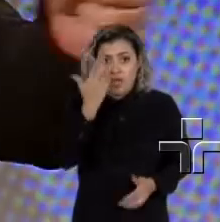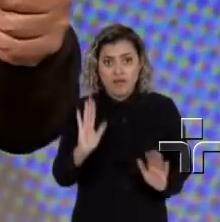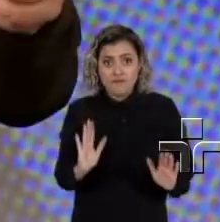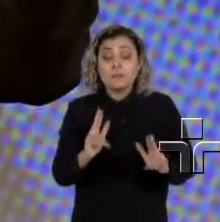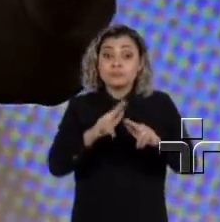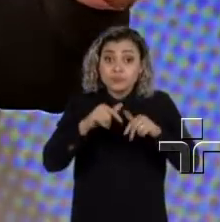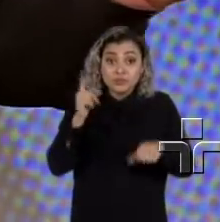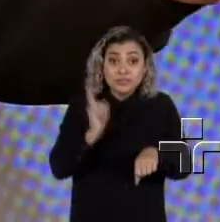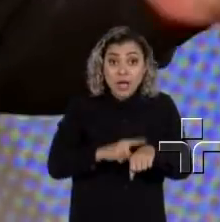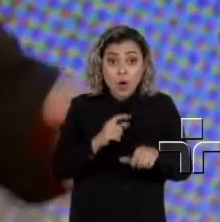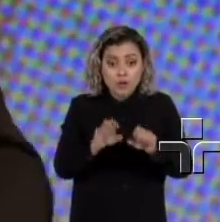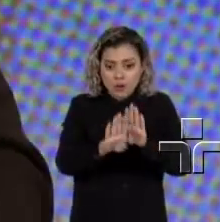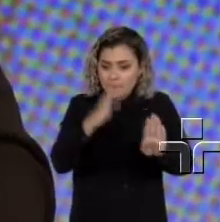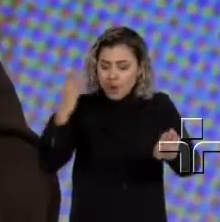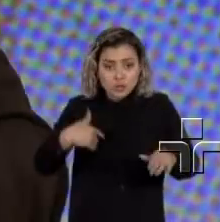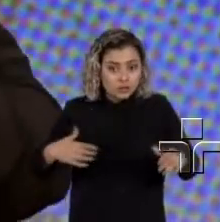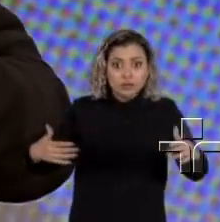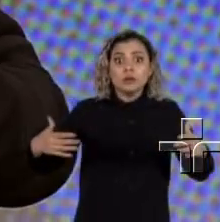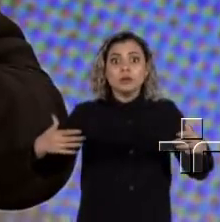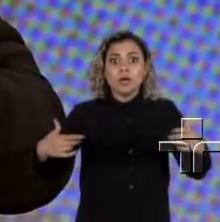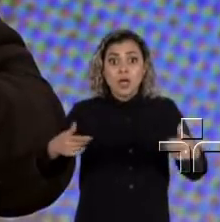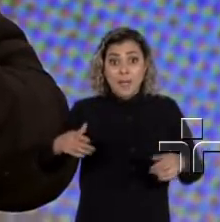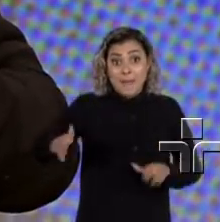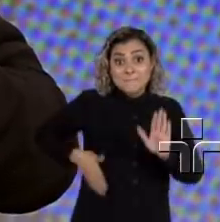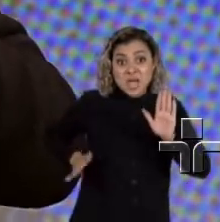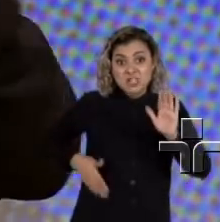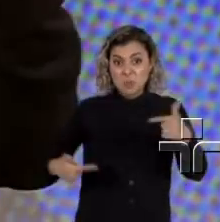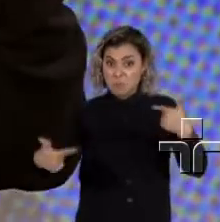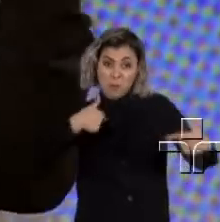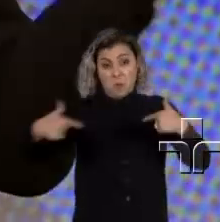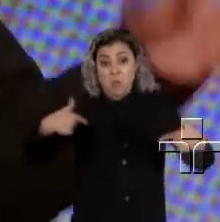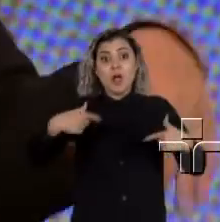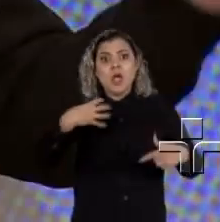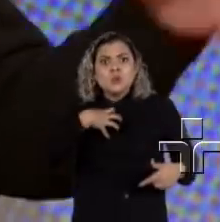saio assim, tem aquele bandido aí começa a me metralhar e eu sinto aquele